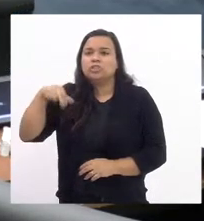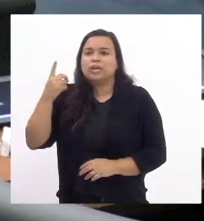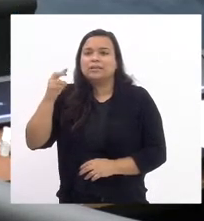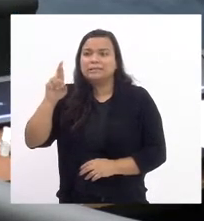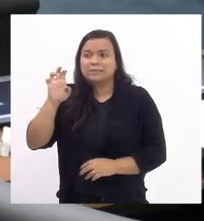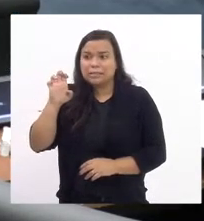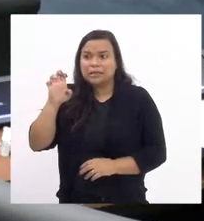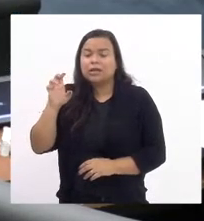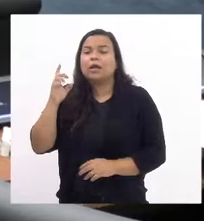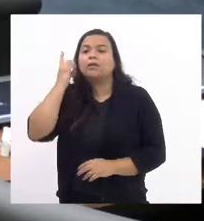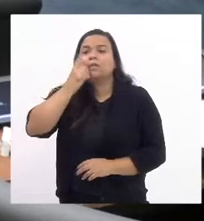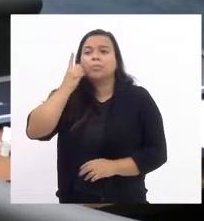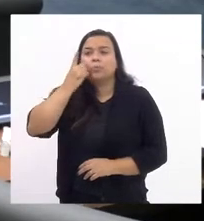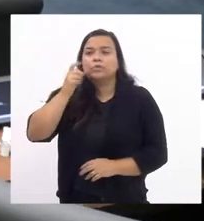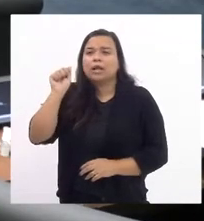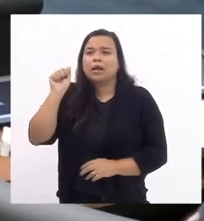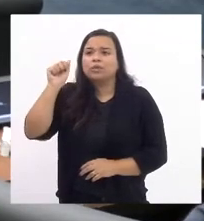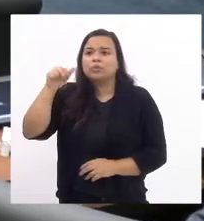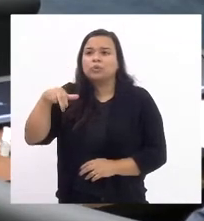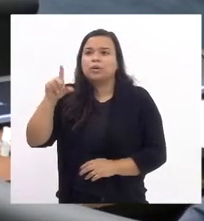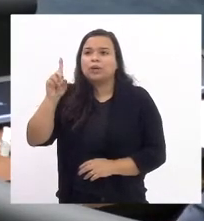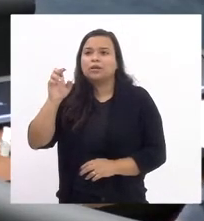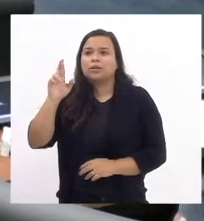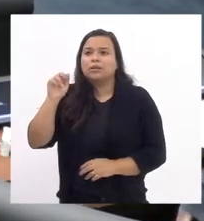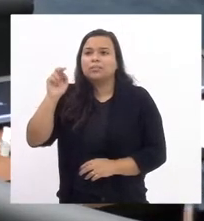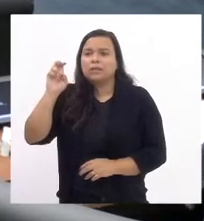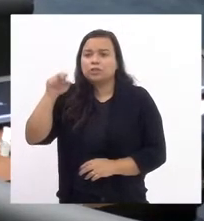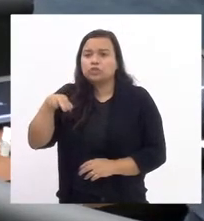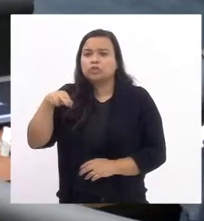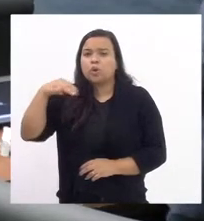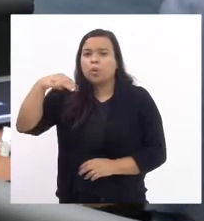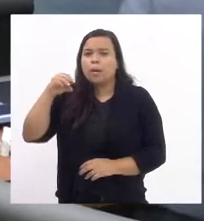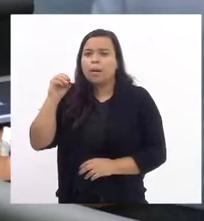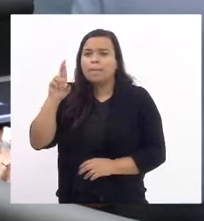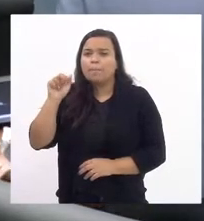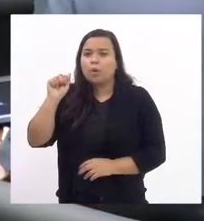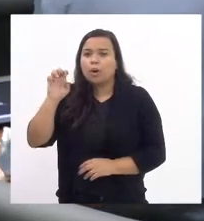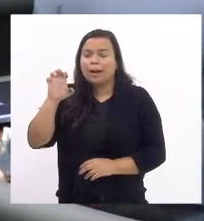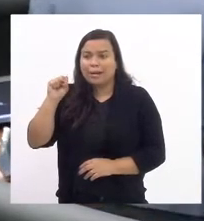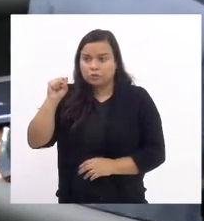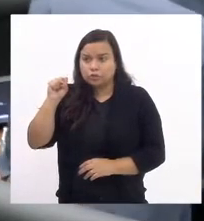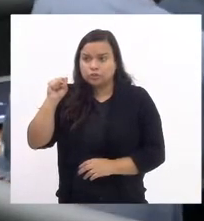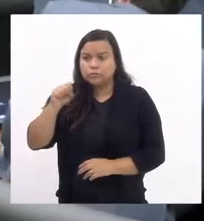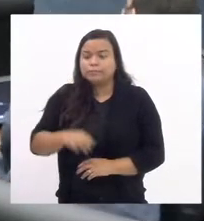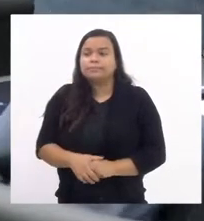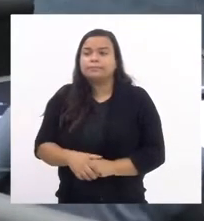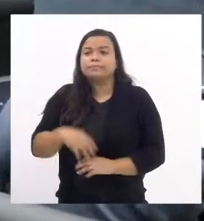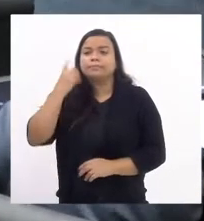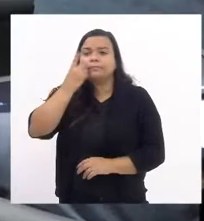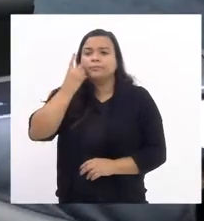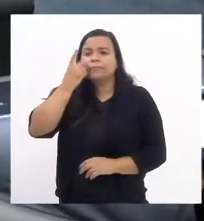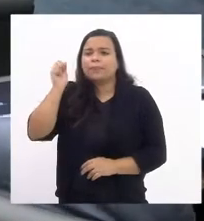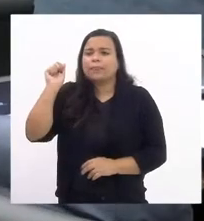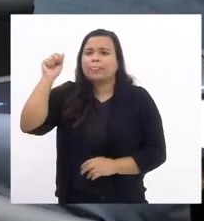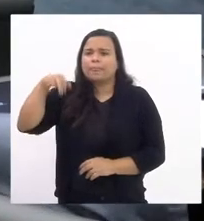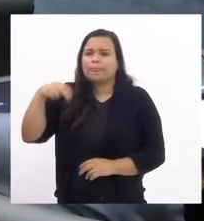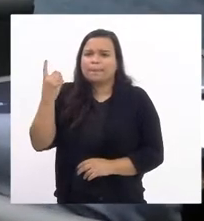Anderson Moraes. Deputado Anderson Moraes. Deputado André